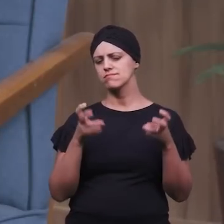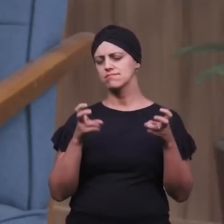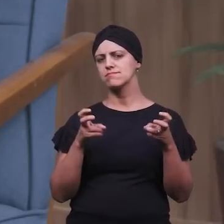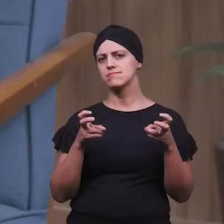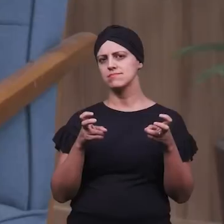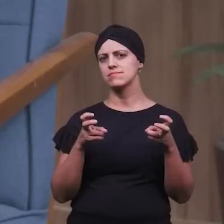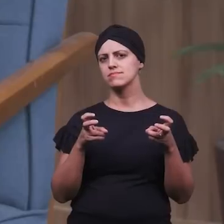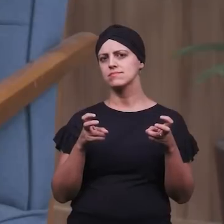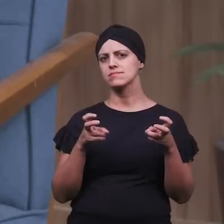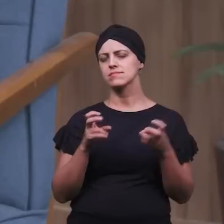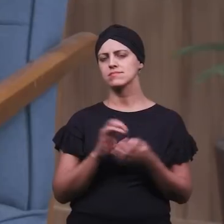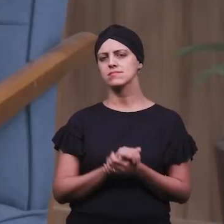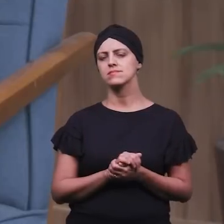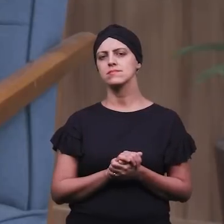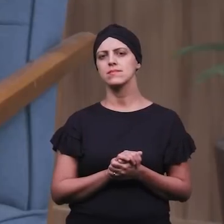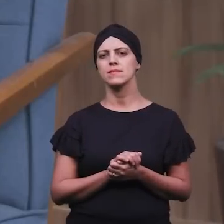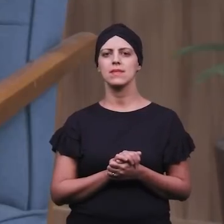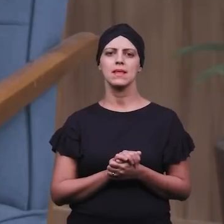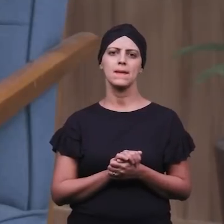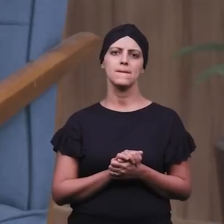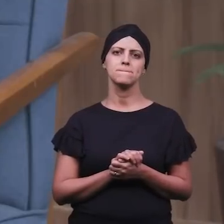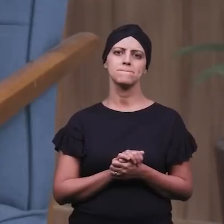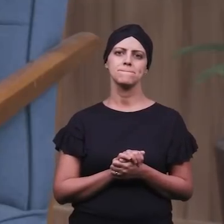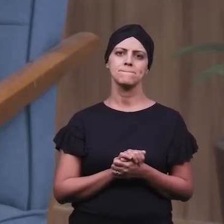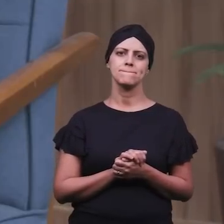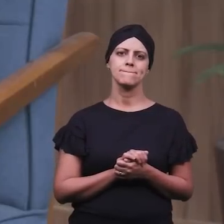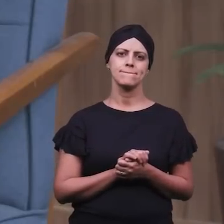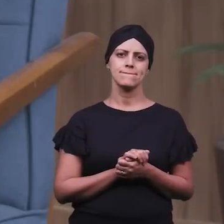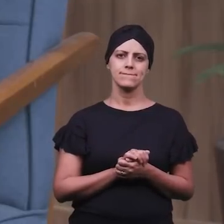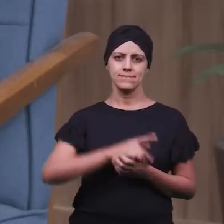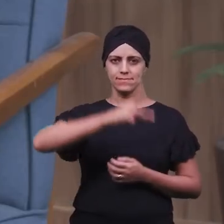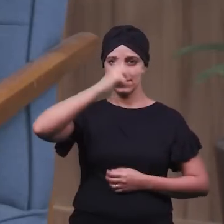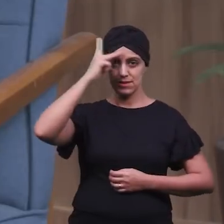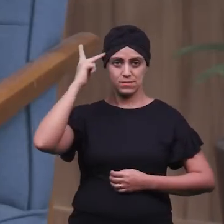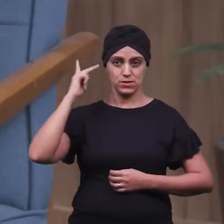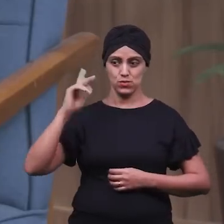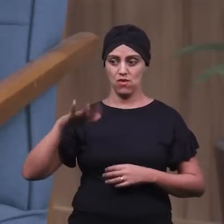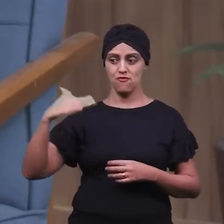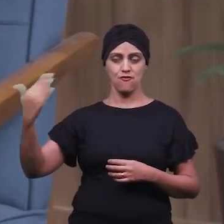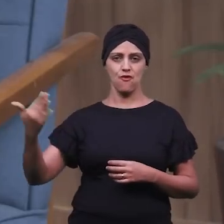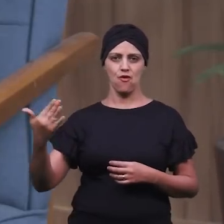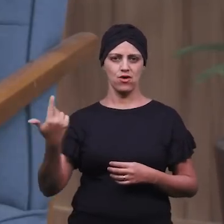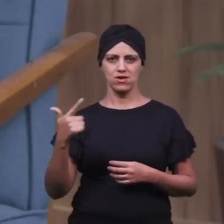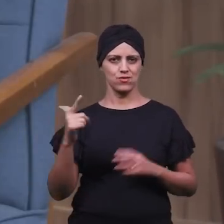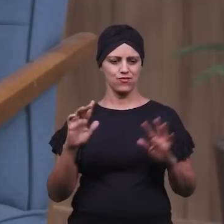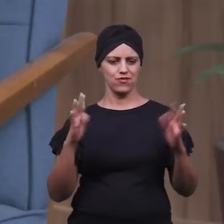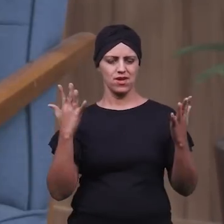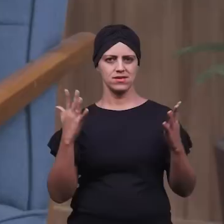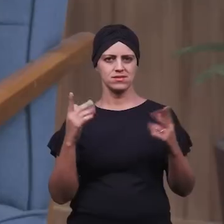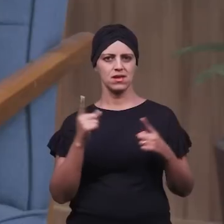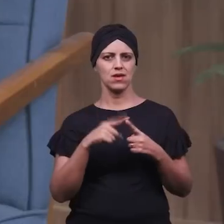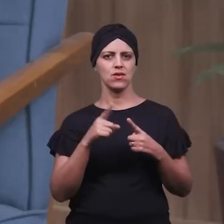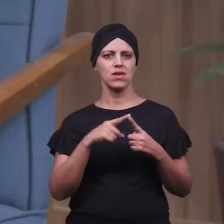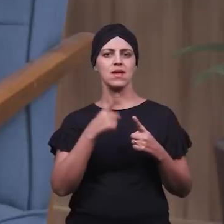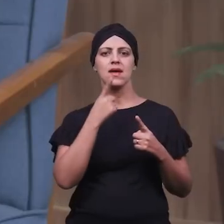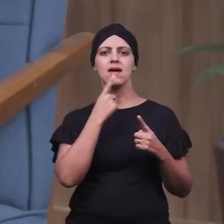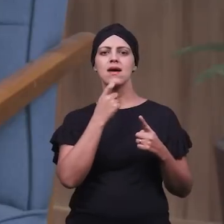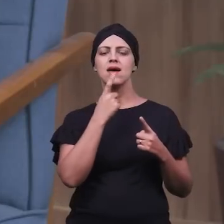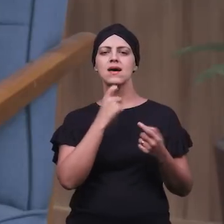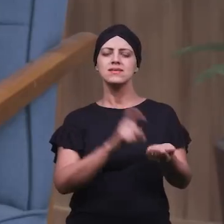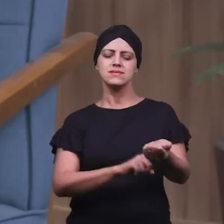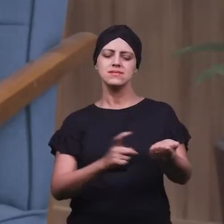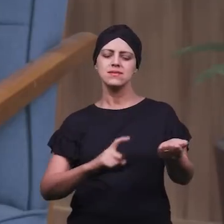de todos, principalmente dos de fora, né, dos que não estavam participando da festa, que era